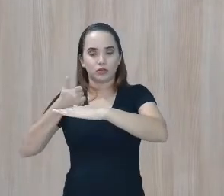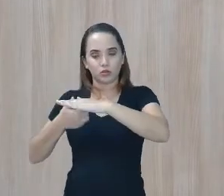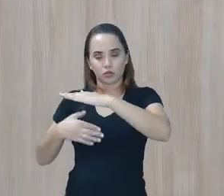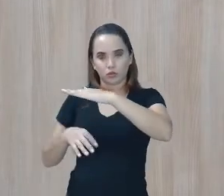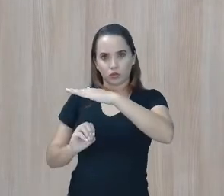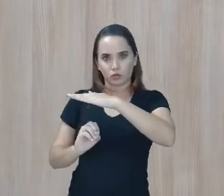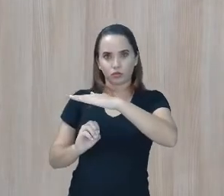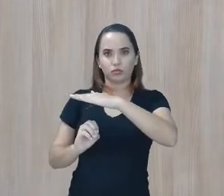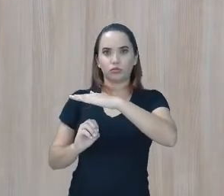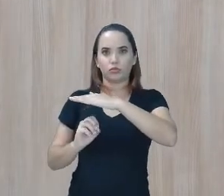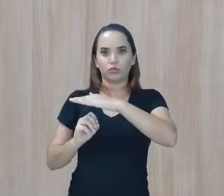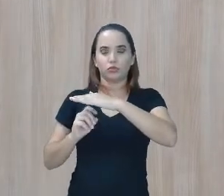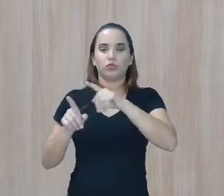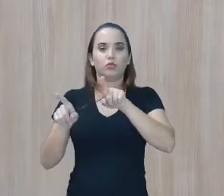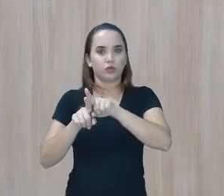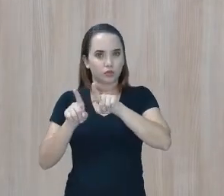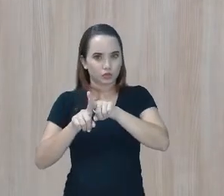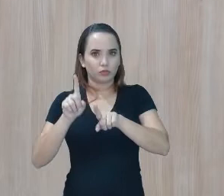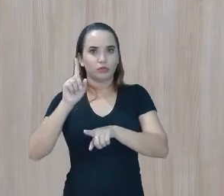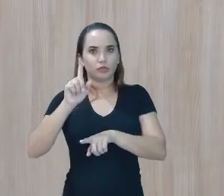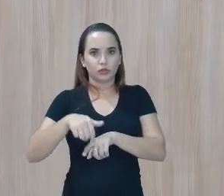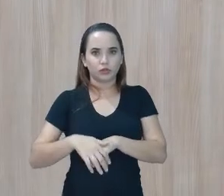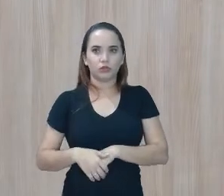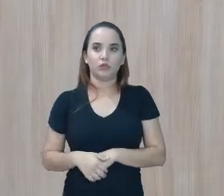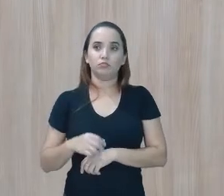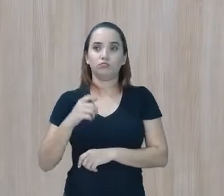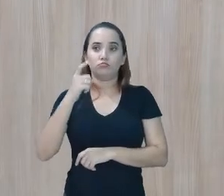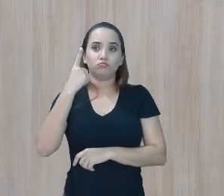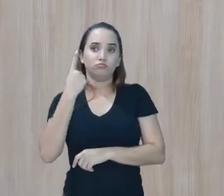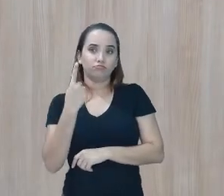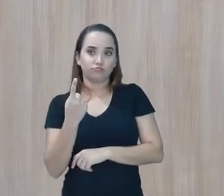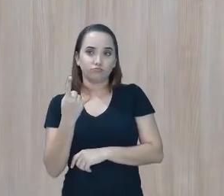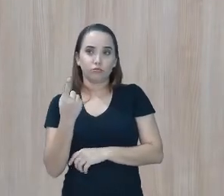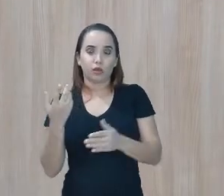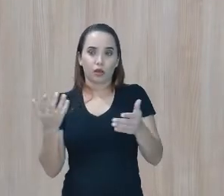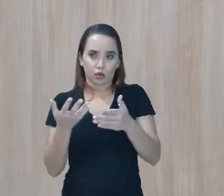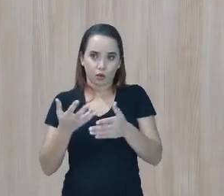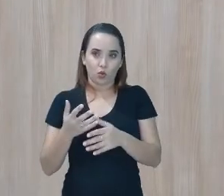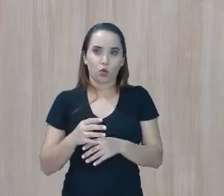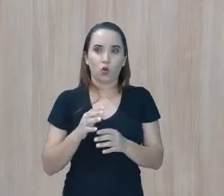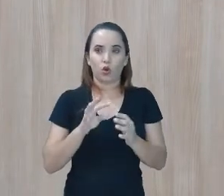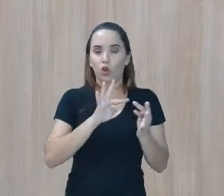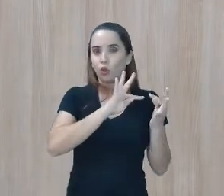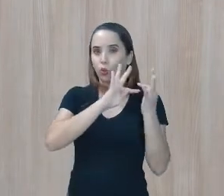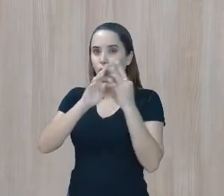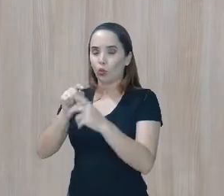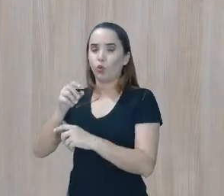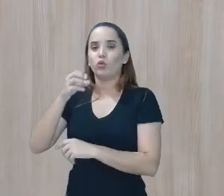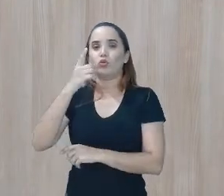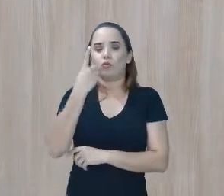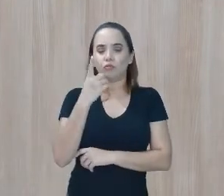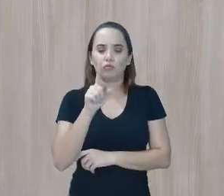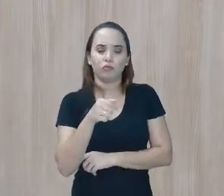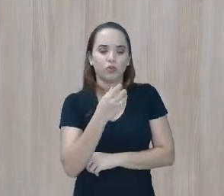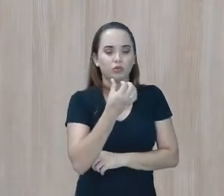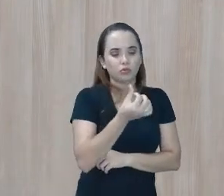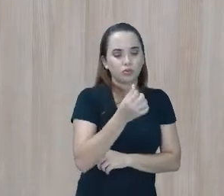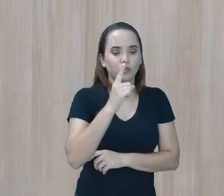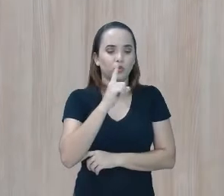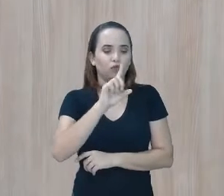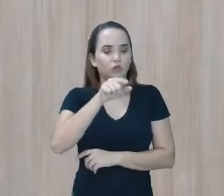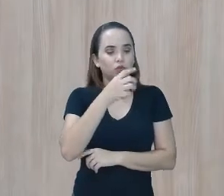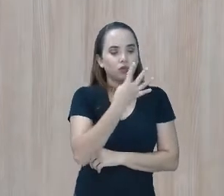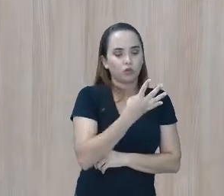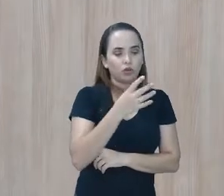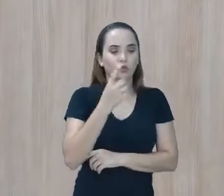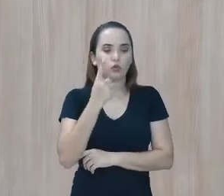sobre 10, que por sua vez vai ser o quê? Percebe que agora todos os outros eram 1,6,